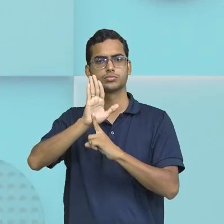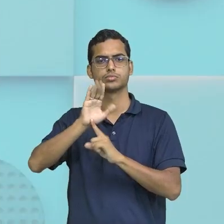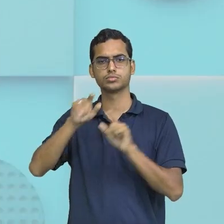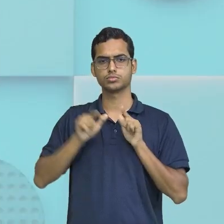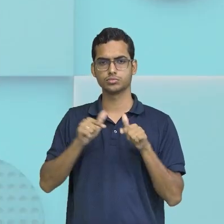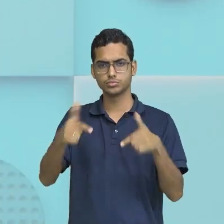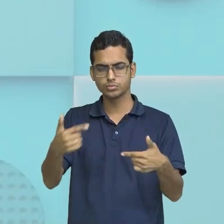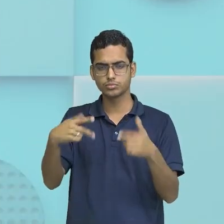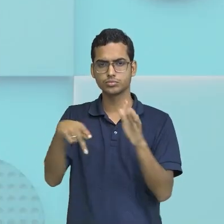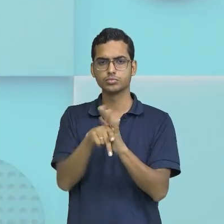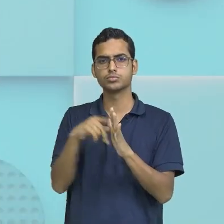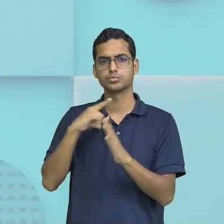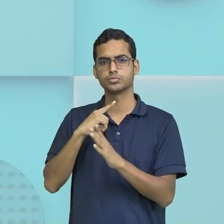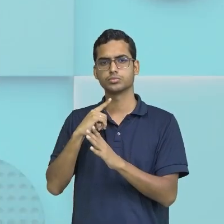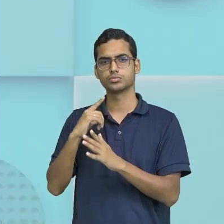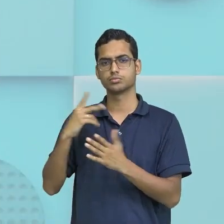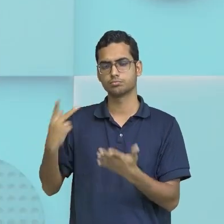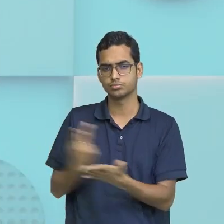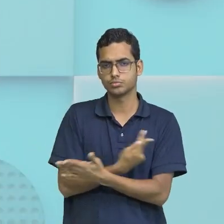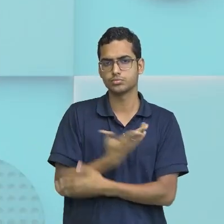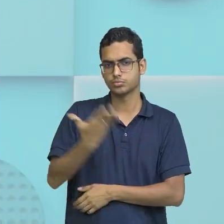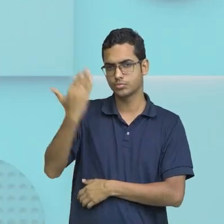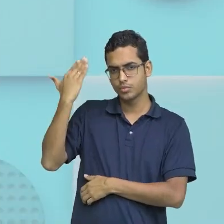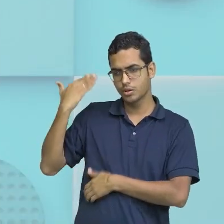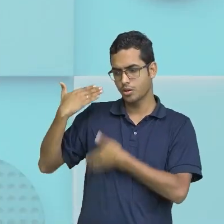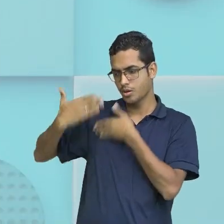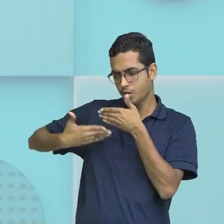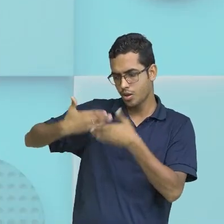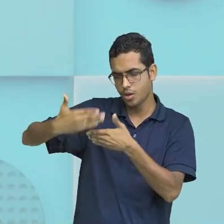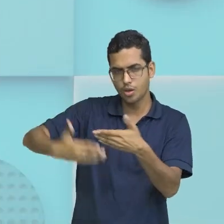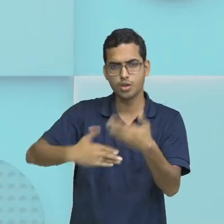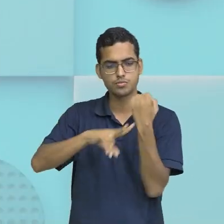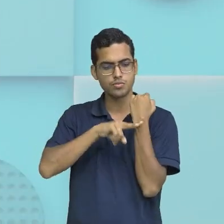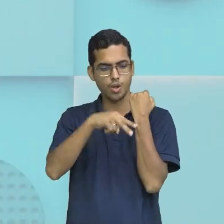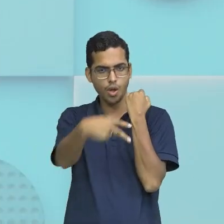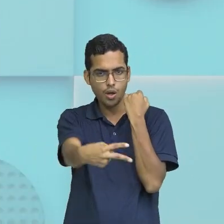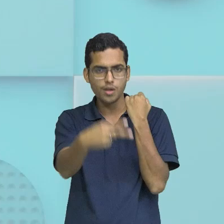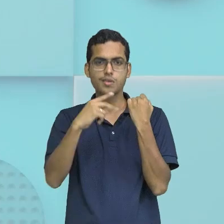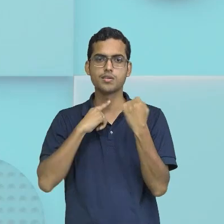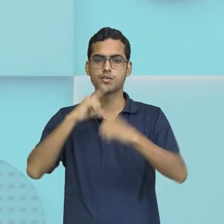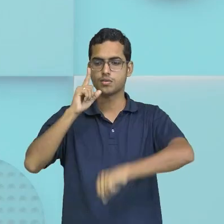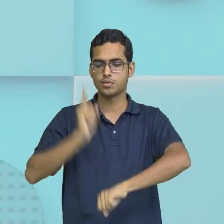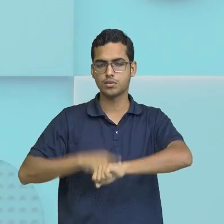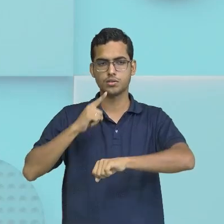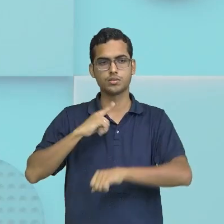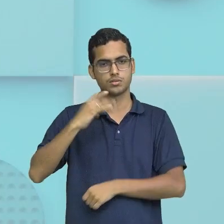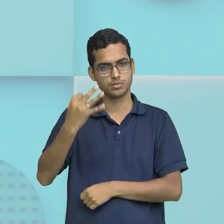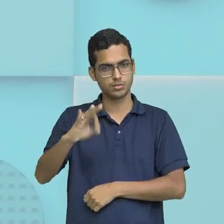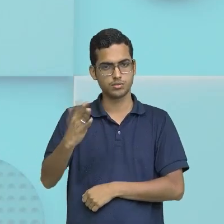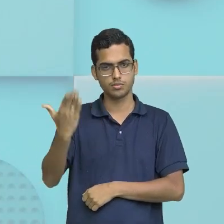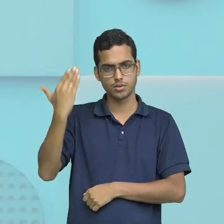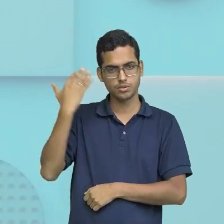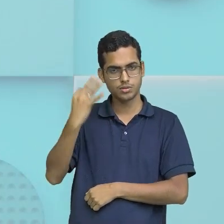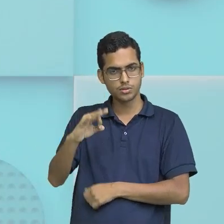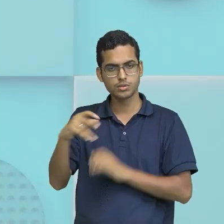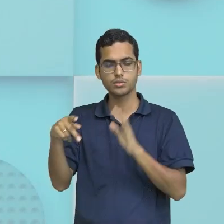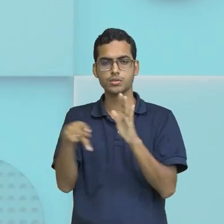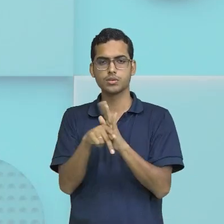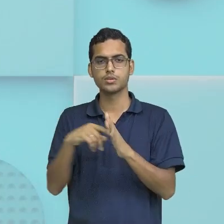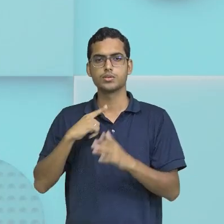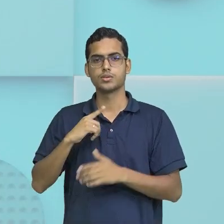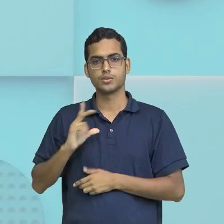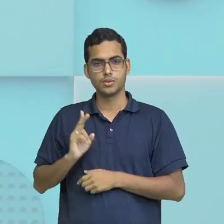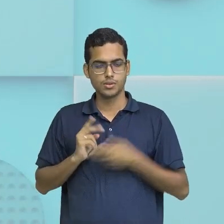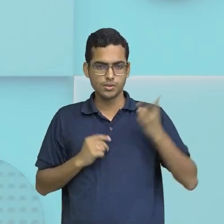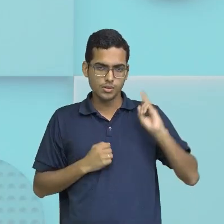no gerúndio, por consequência, indicando que essa ação está ocorrendo naquele momento, tá bom? Então, continuous é o